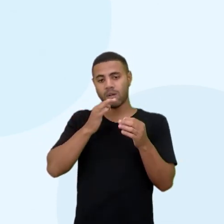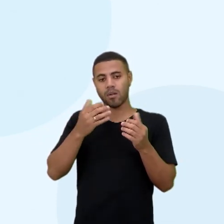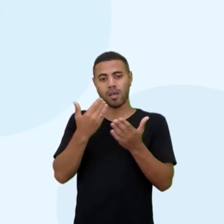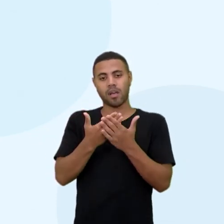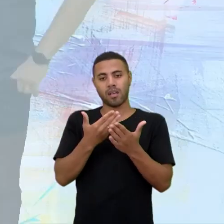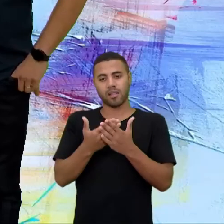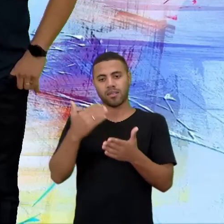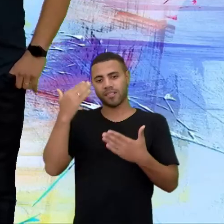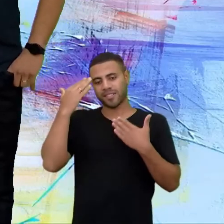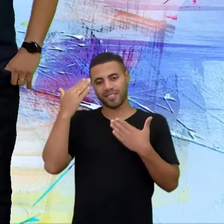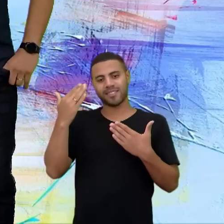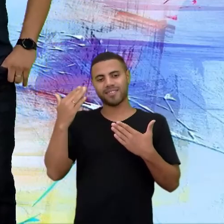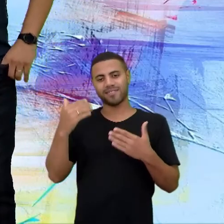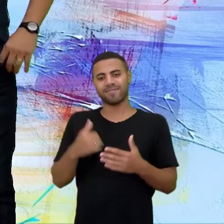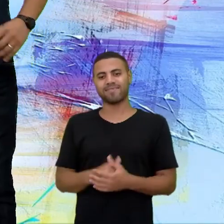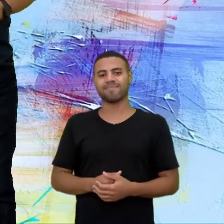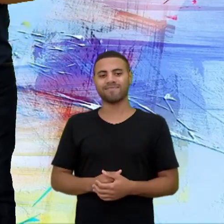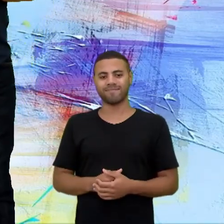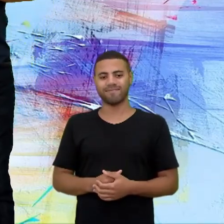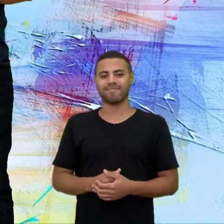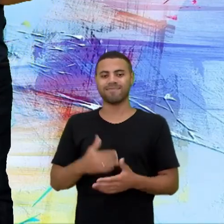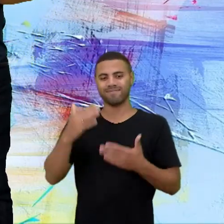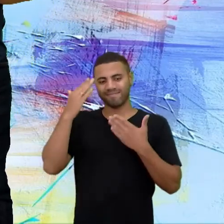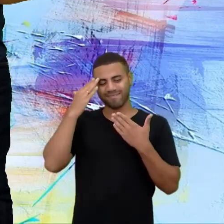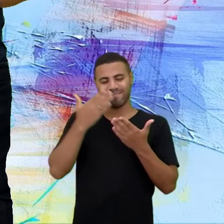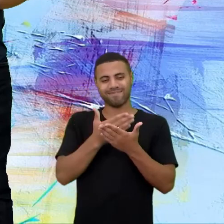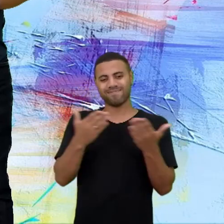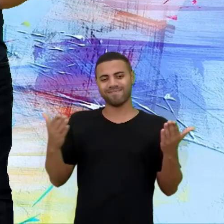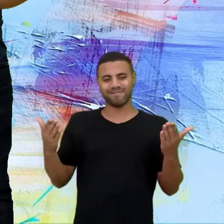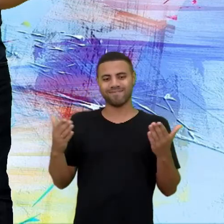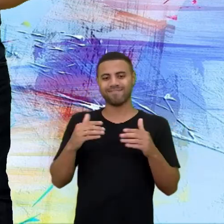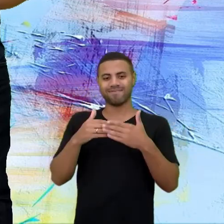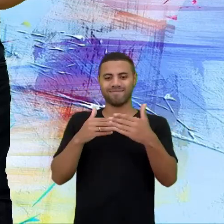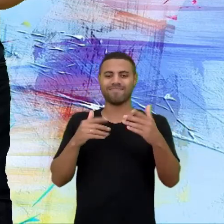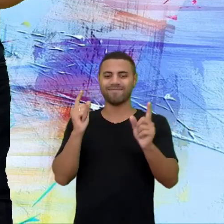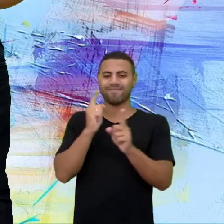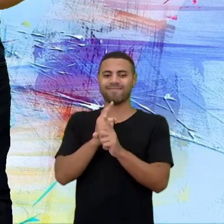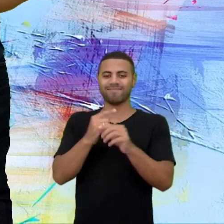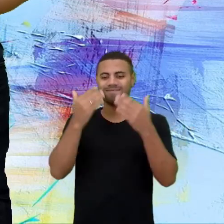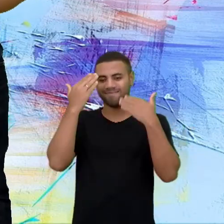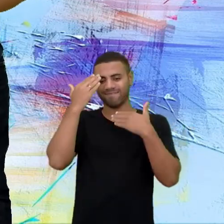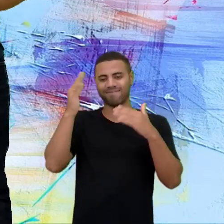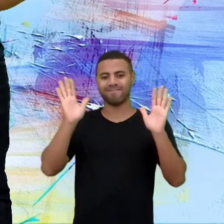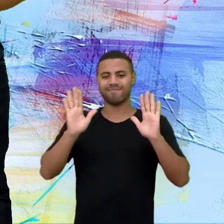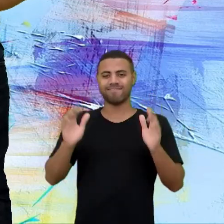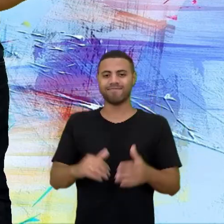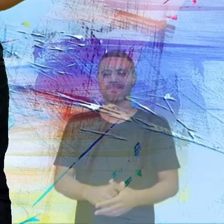que agradeço a aula, muito obrigado. E eu agradeço a todos vocês. Até a próxima. Tchau, tchau. Falou.